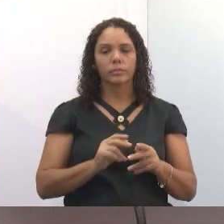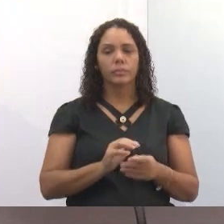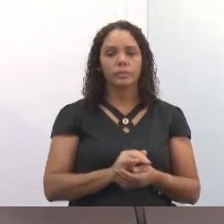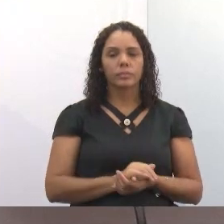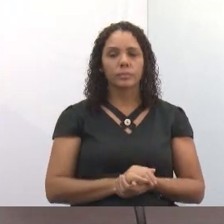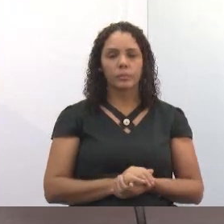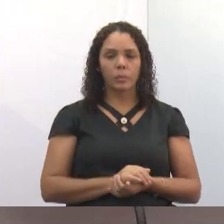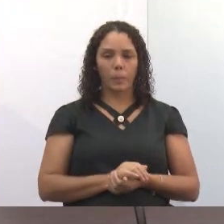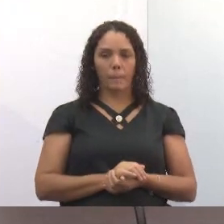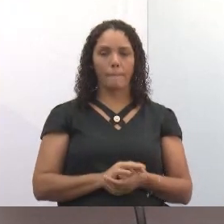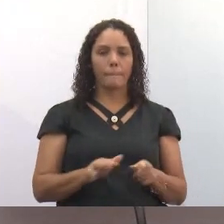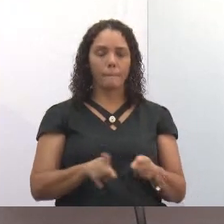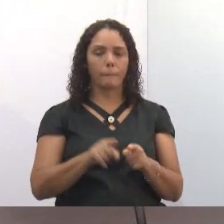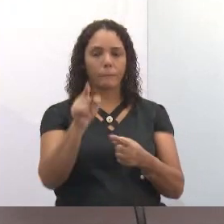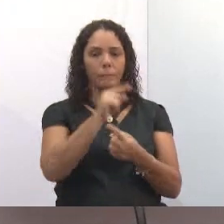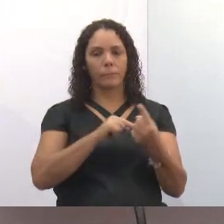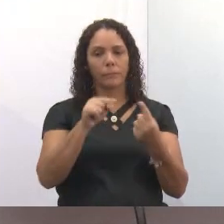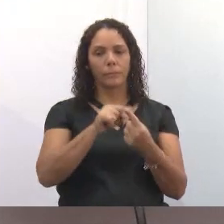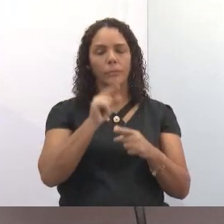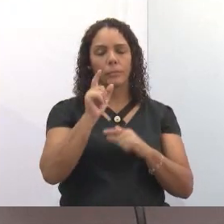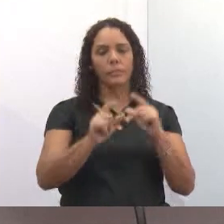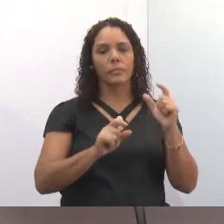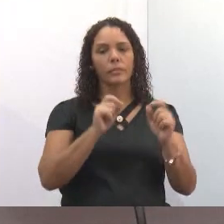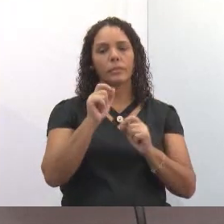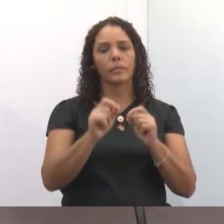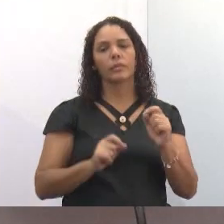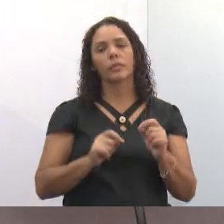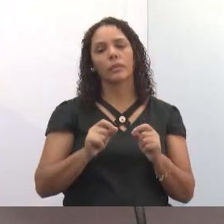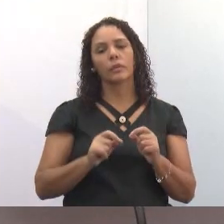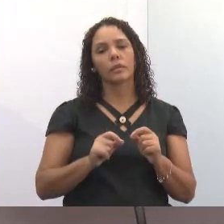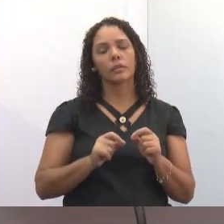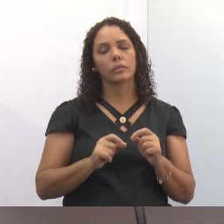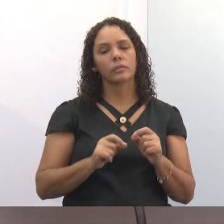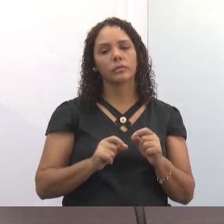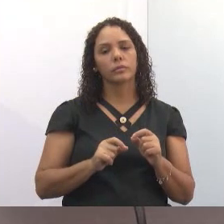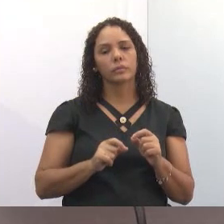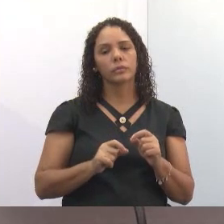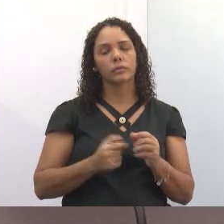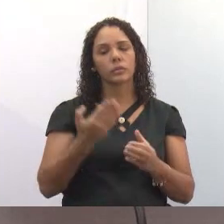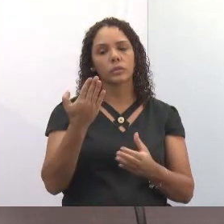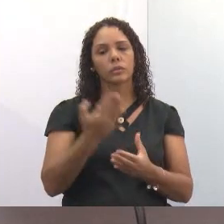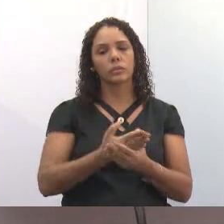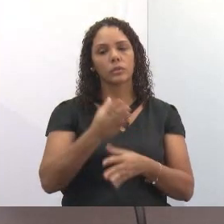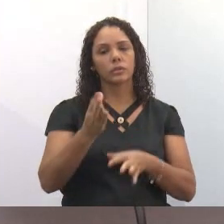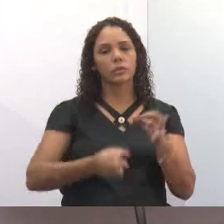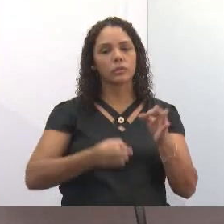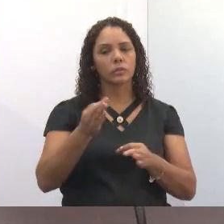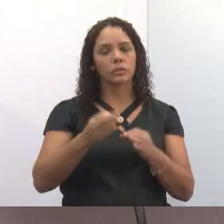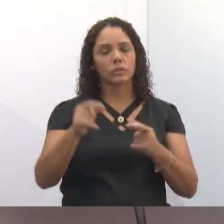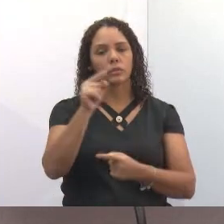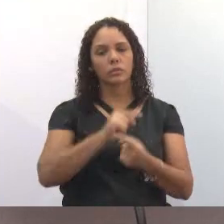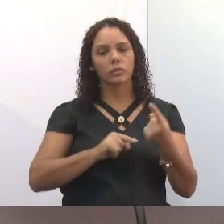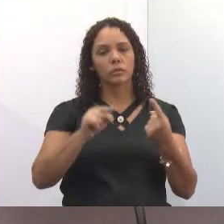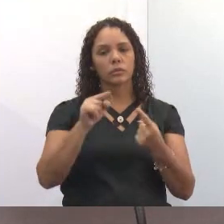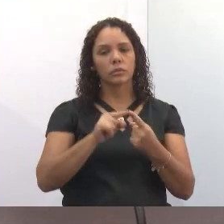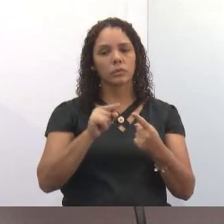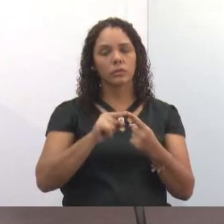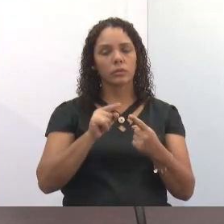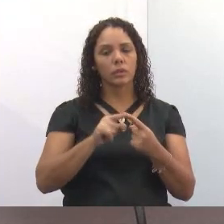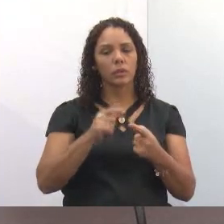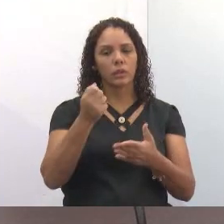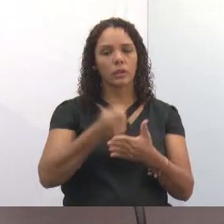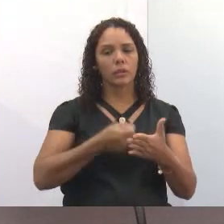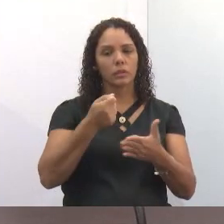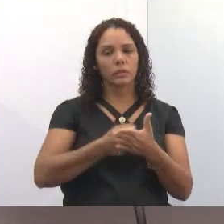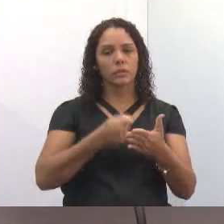Concomitantemente, visa dar cumprimento à sentença proferida no âmbito de um processo judicial cujo objetivo é a exigência